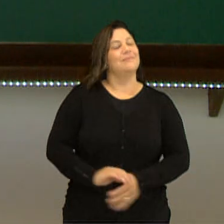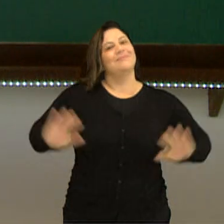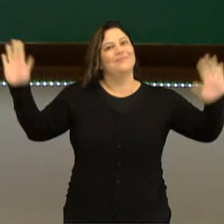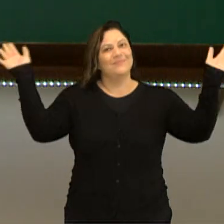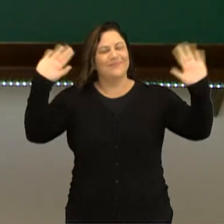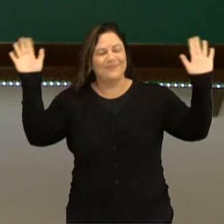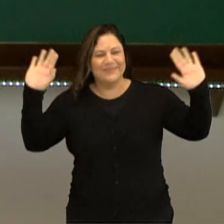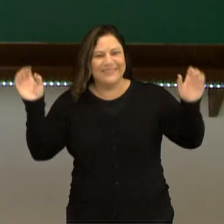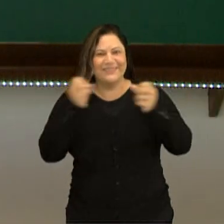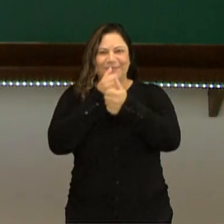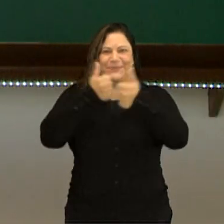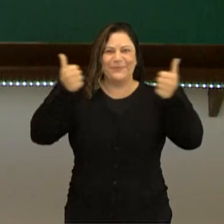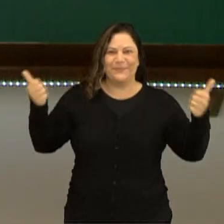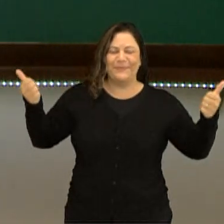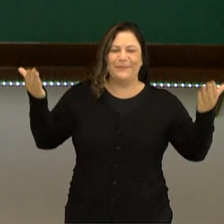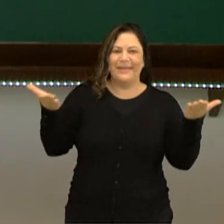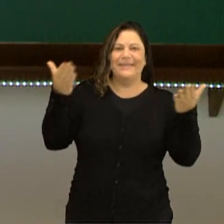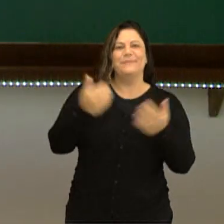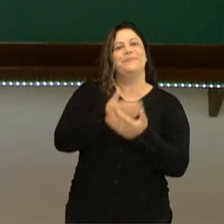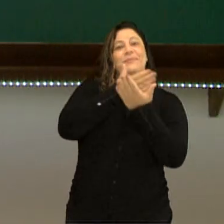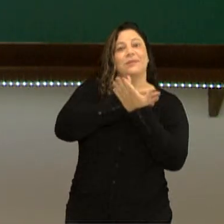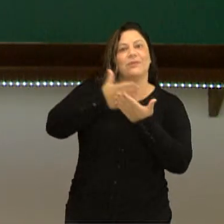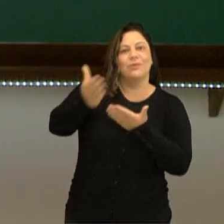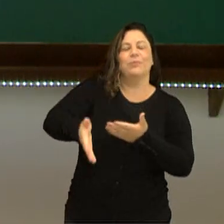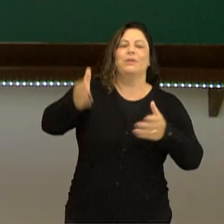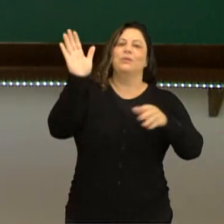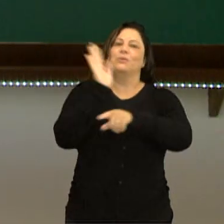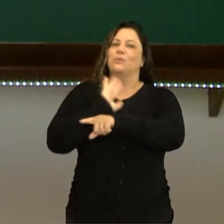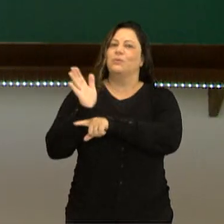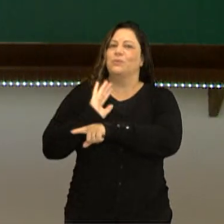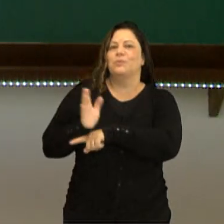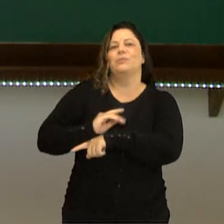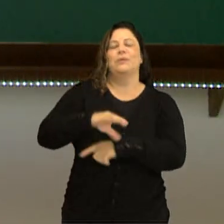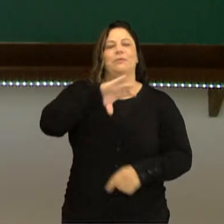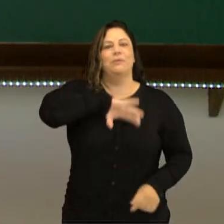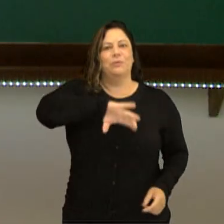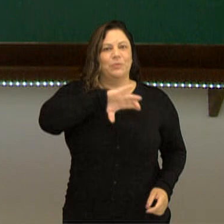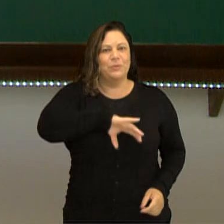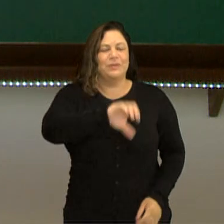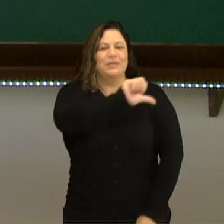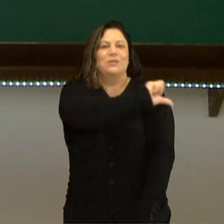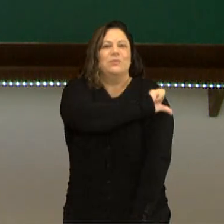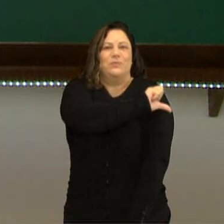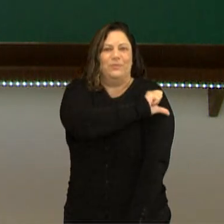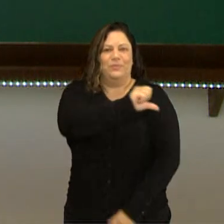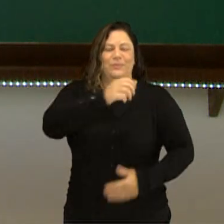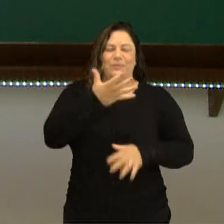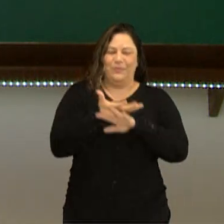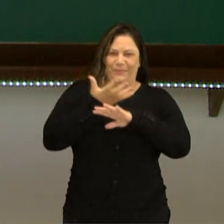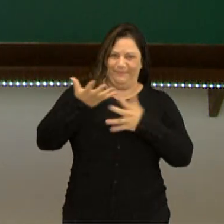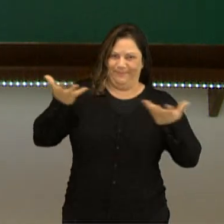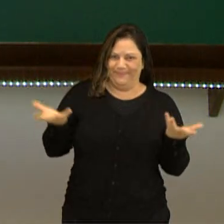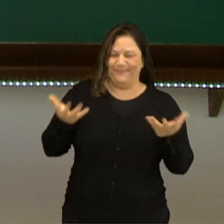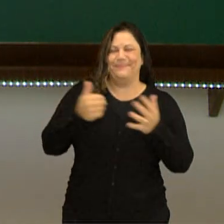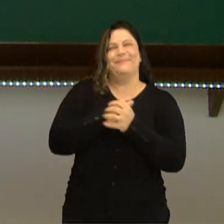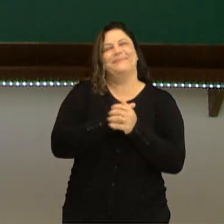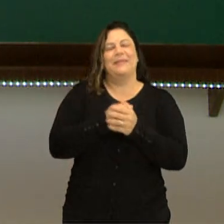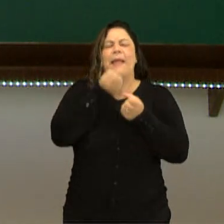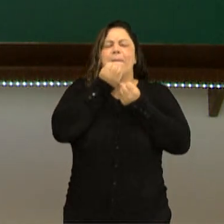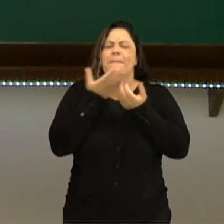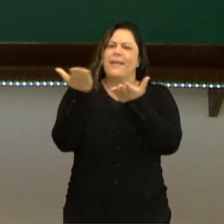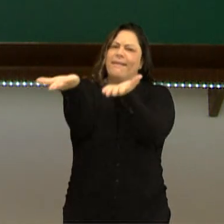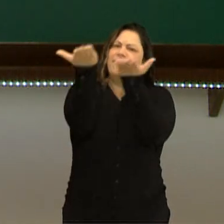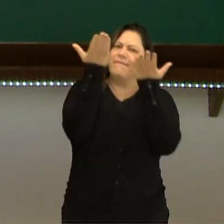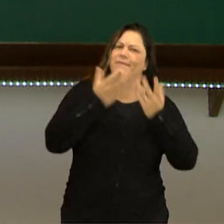Fala galera, beleza? Estamos começando o nosso vídeo de língua portuguesa do 9º ano. Seja bem-vindo, seja bem-vinda.